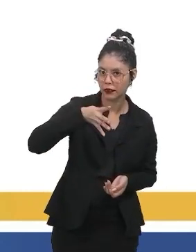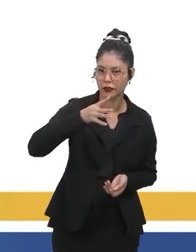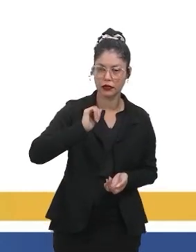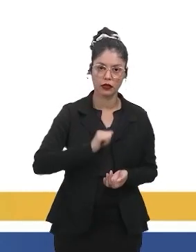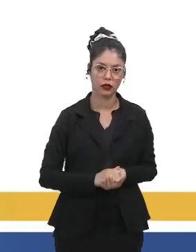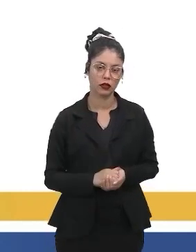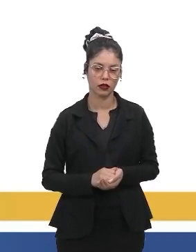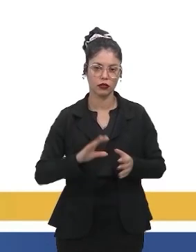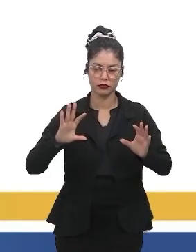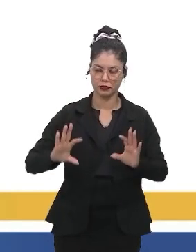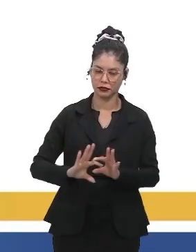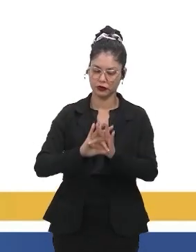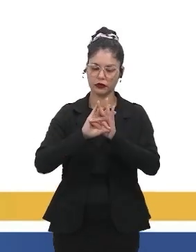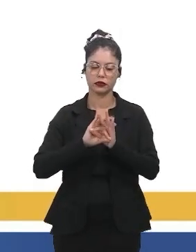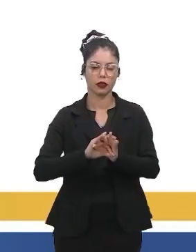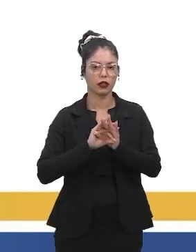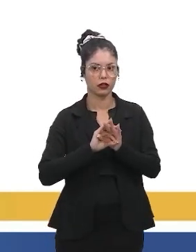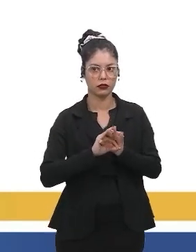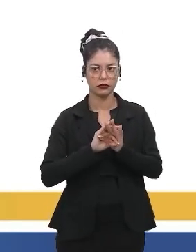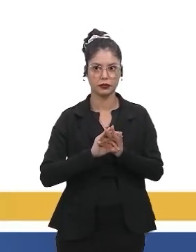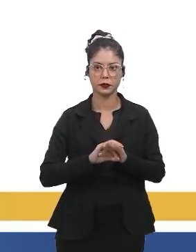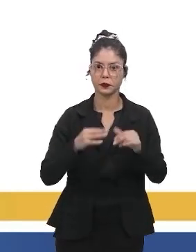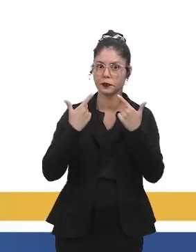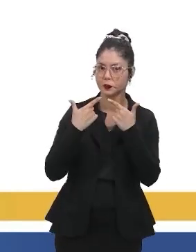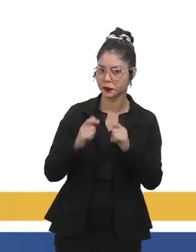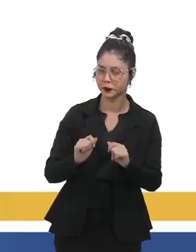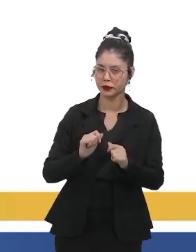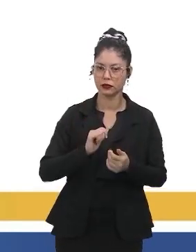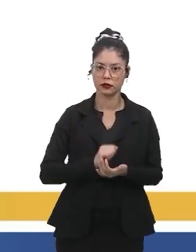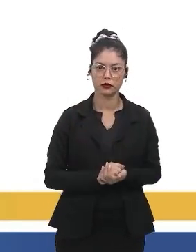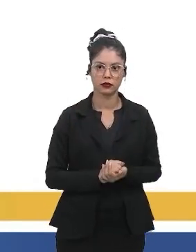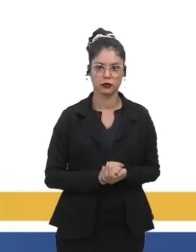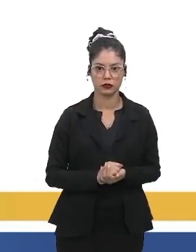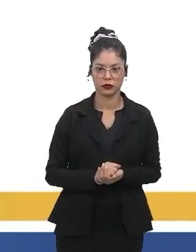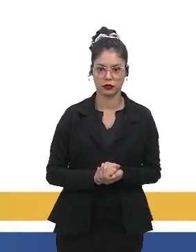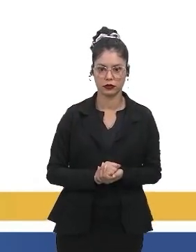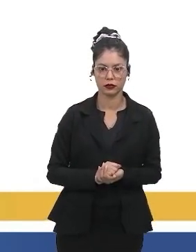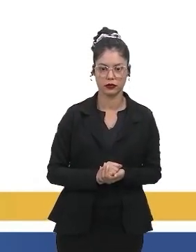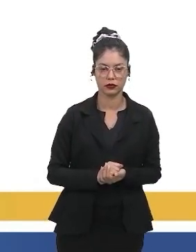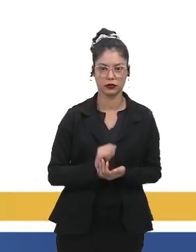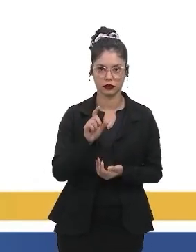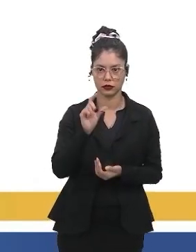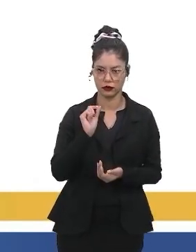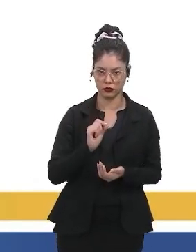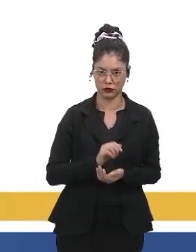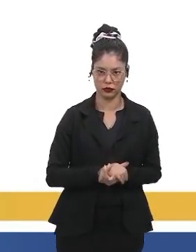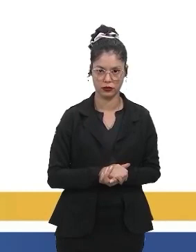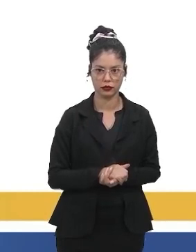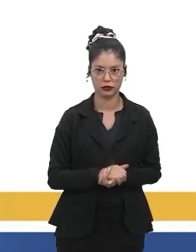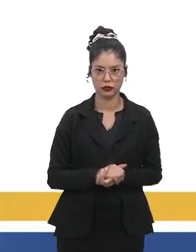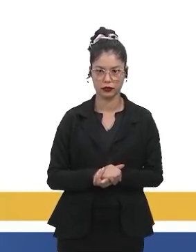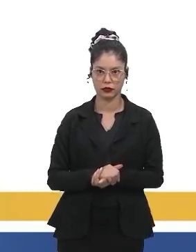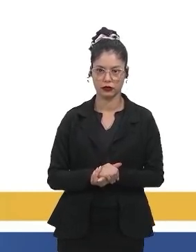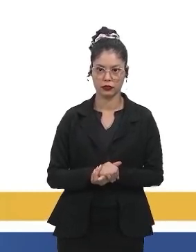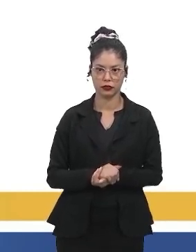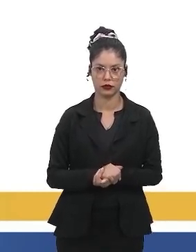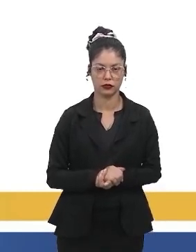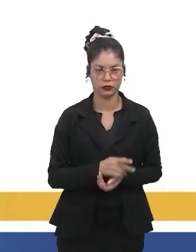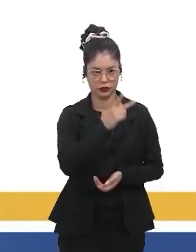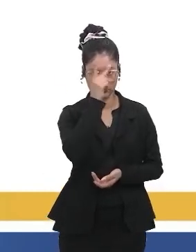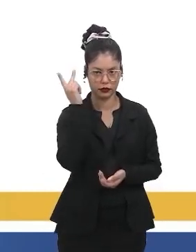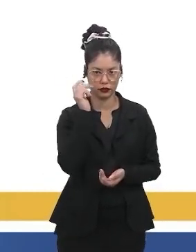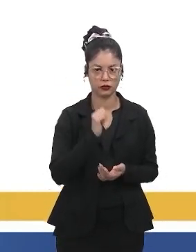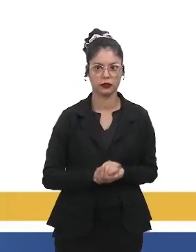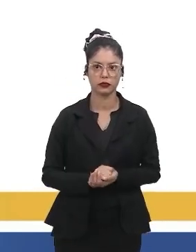né, relacionada a essa linguagem aí de privilegiada, em que